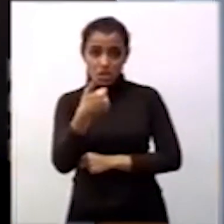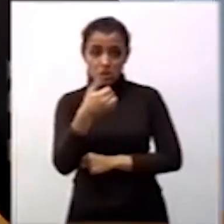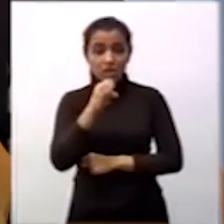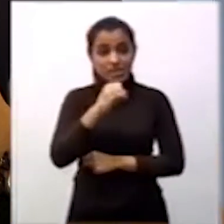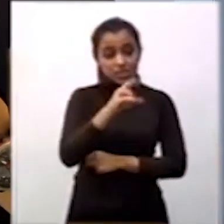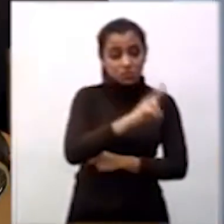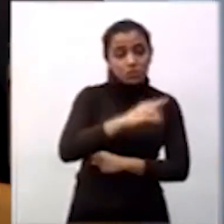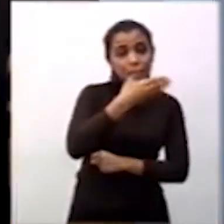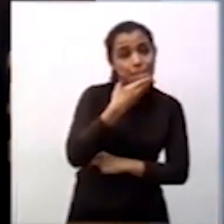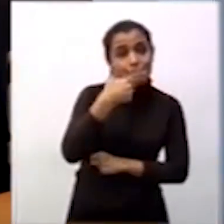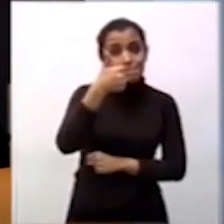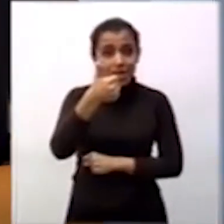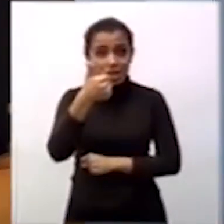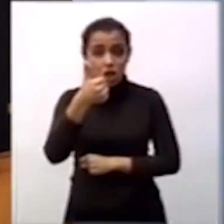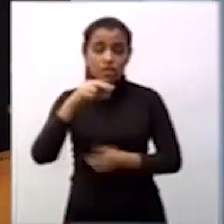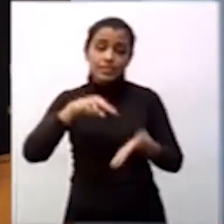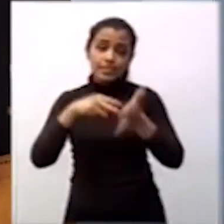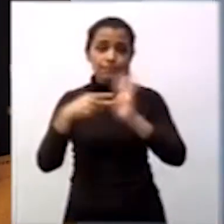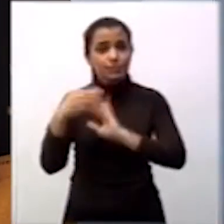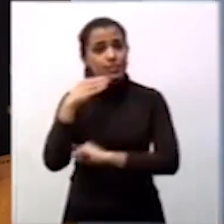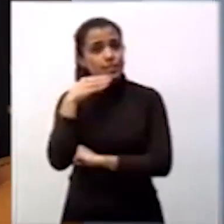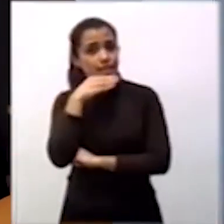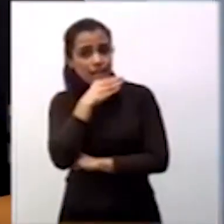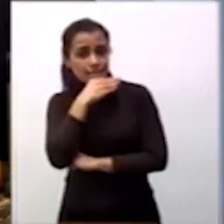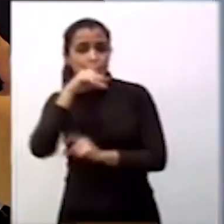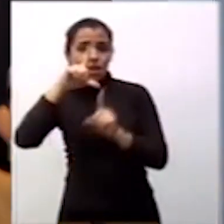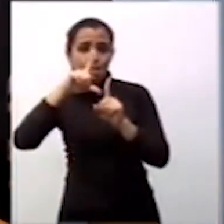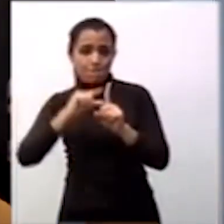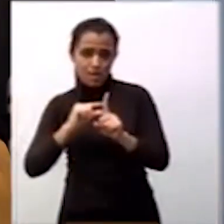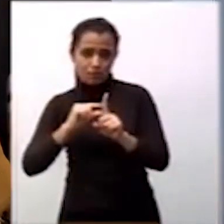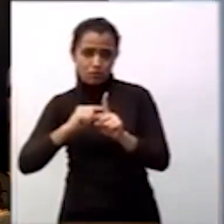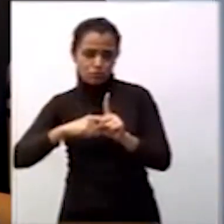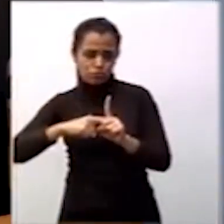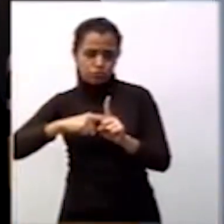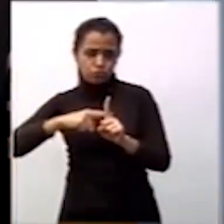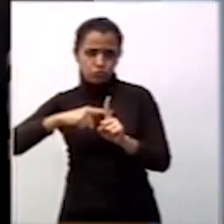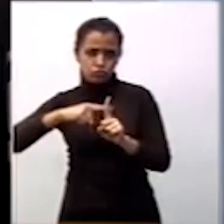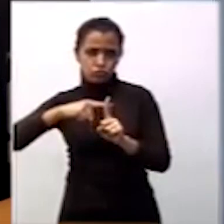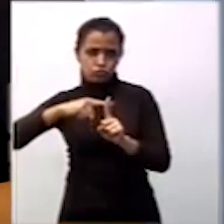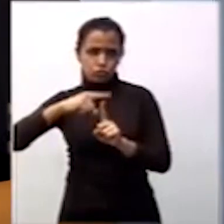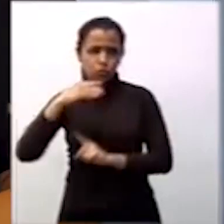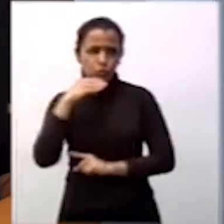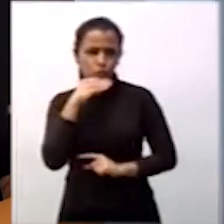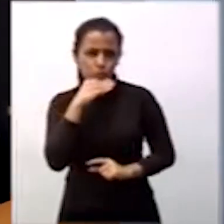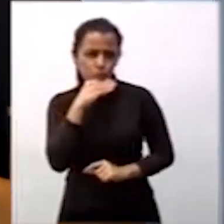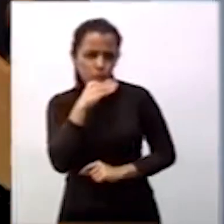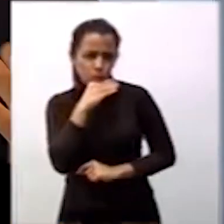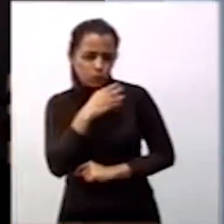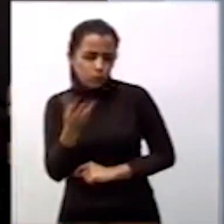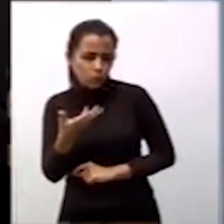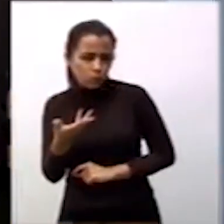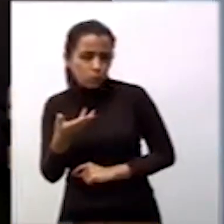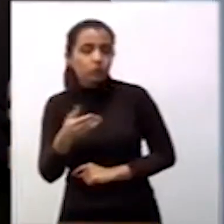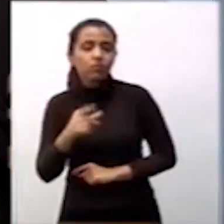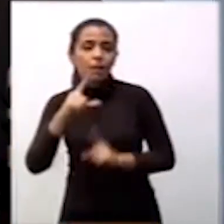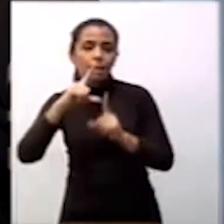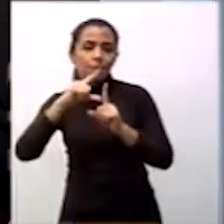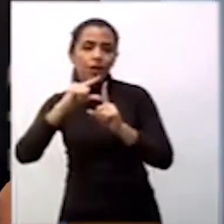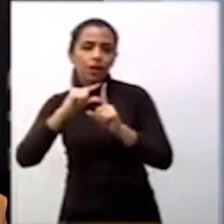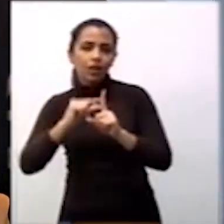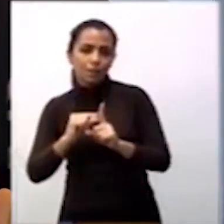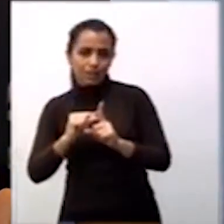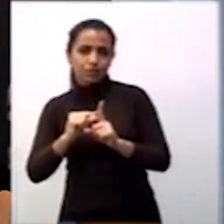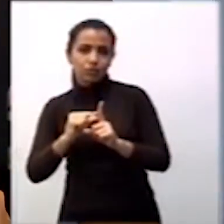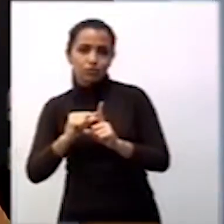é aquele que aquece menos. Então ele tem menos desperdício na transformação da energia elétrica num